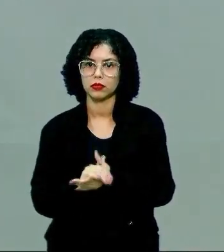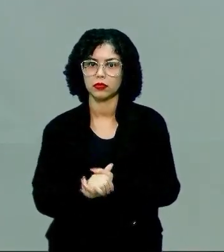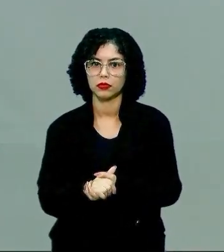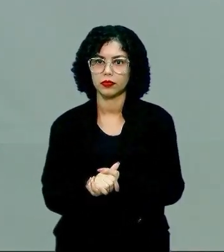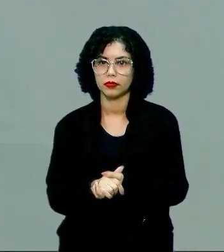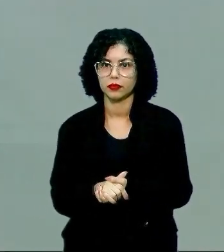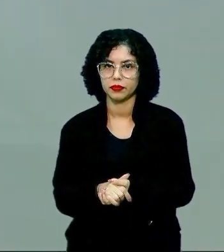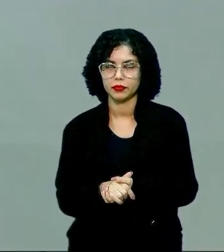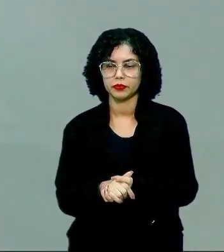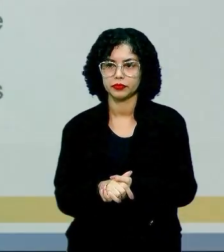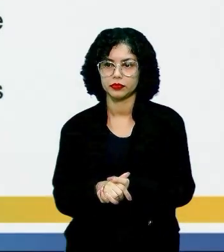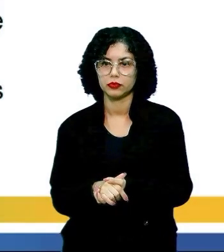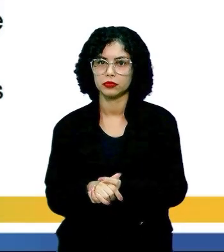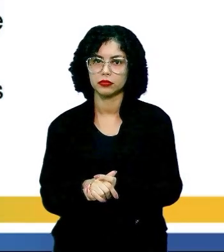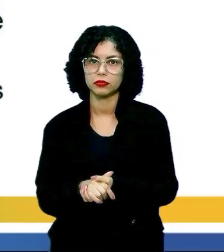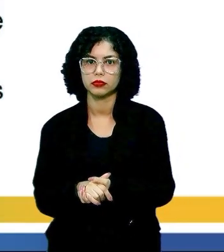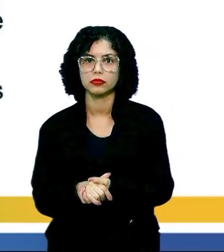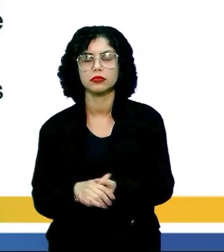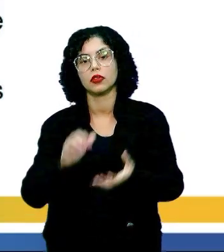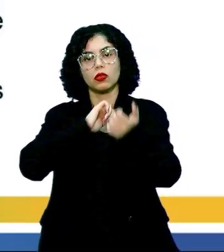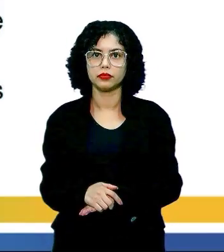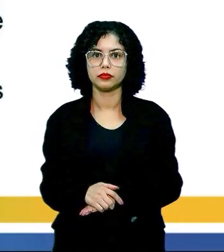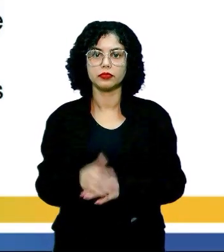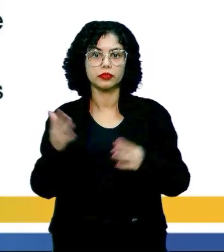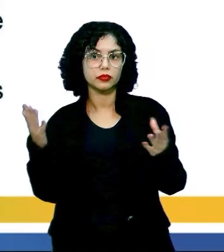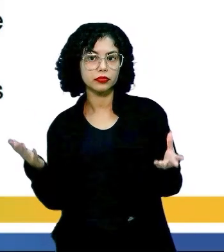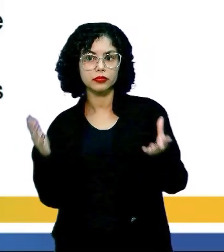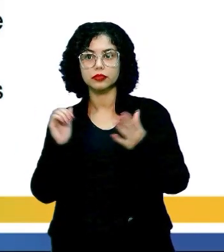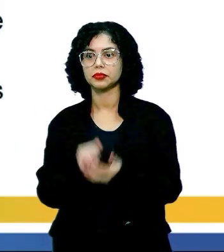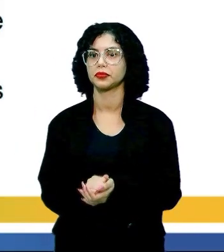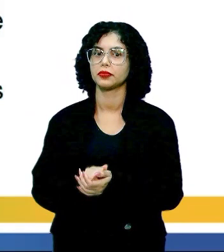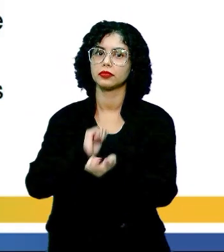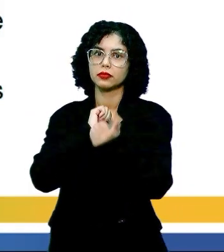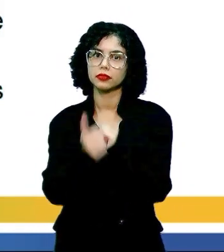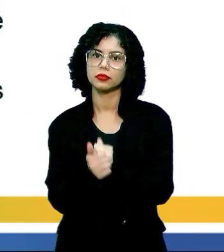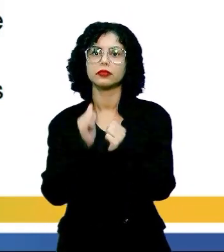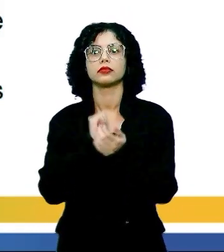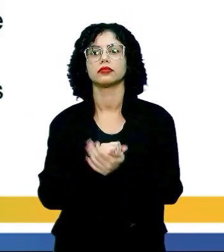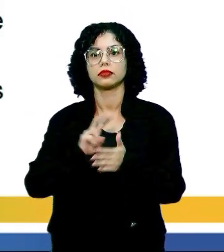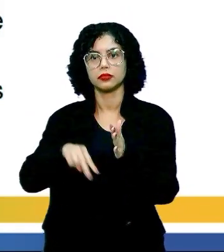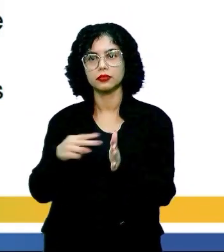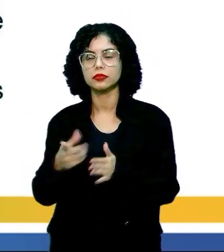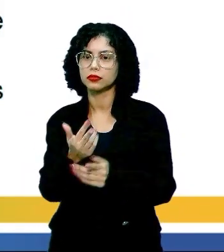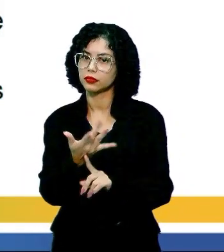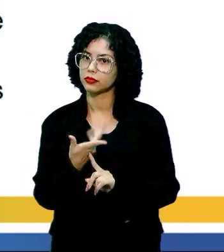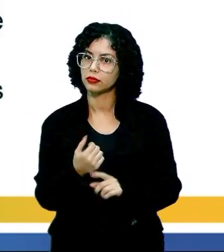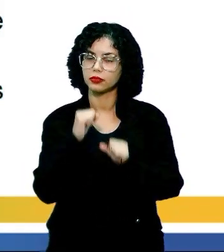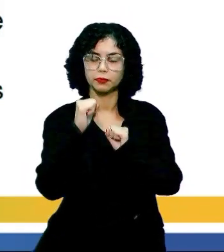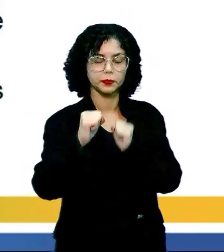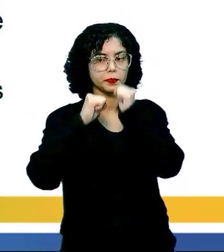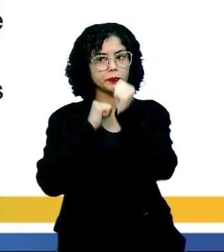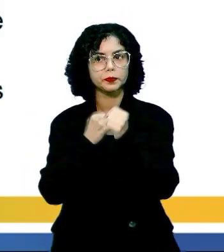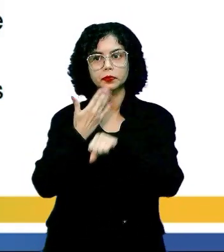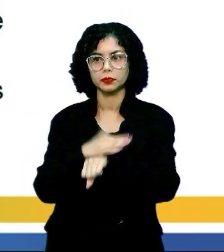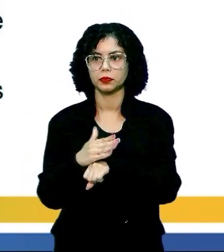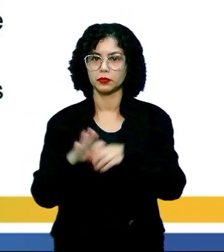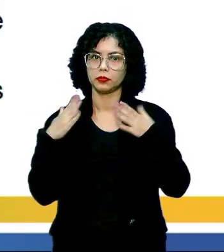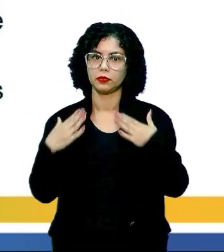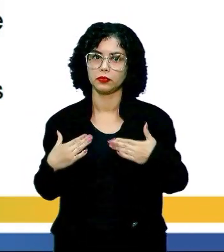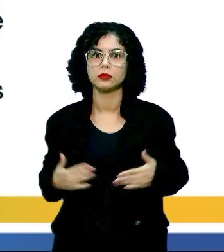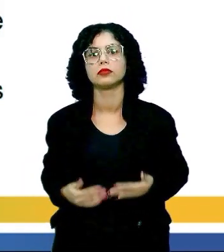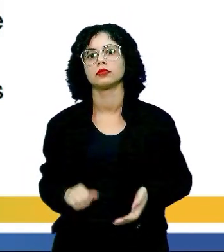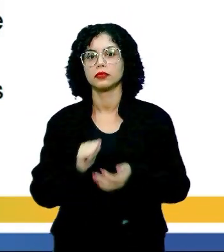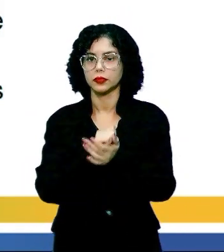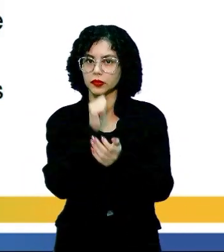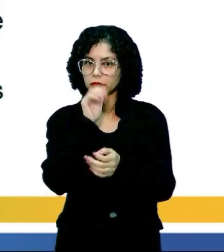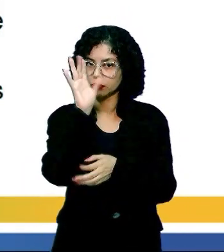do que tá sendo realmente abordado Então vamos lá então vamos lá esporte é ginástica dança artes marciais as práticas já